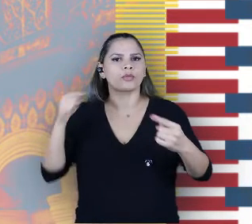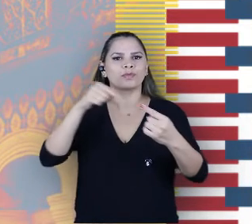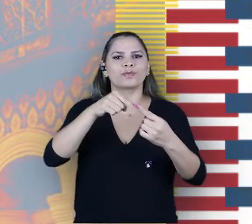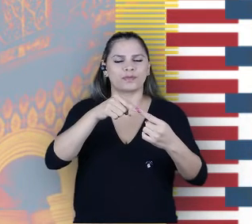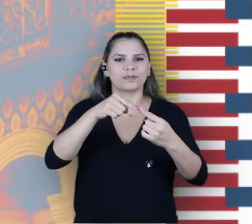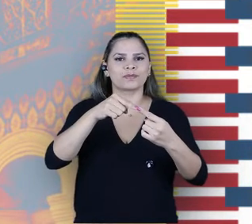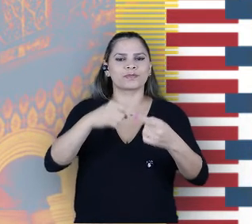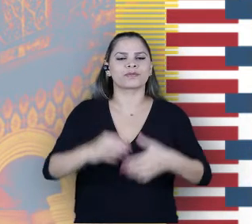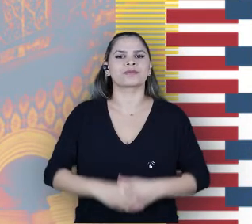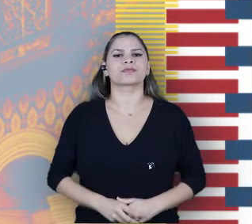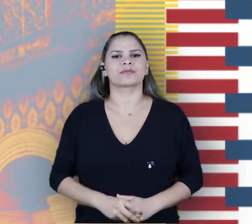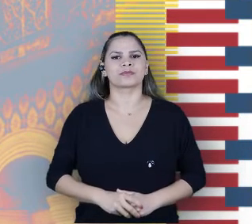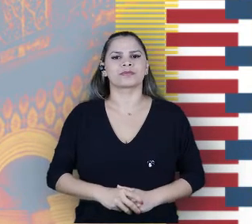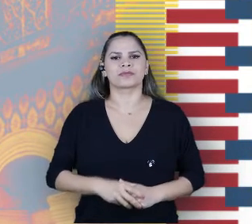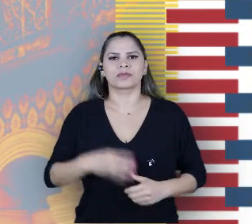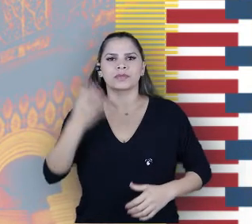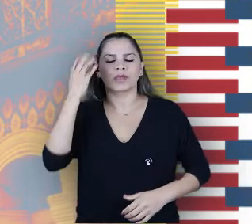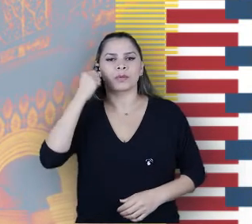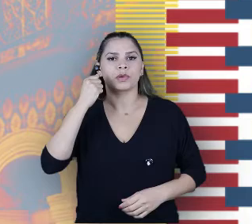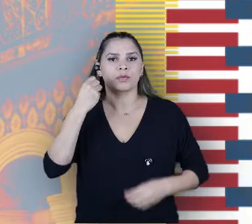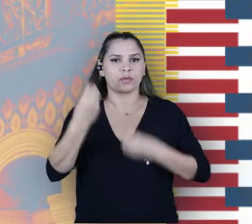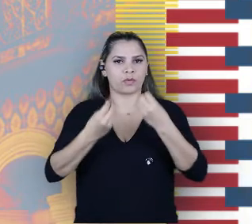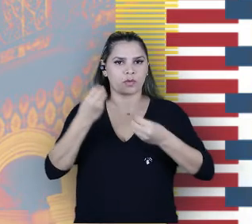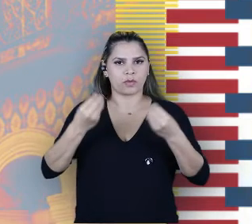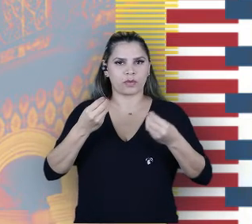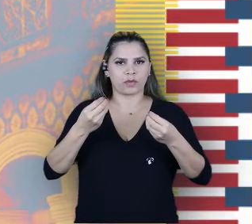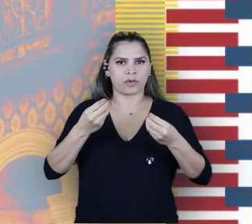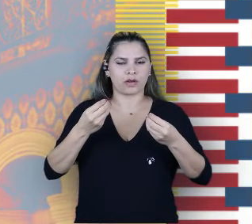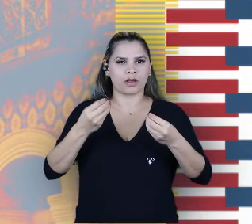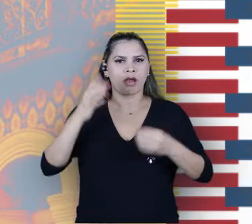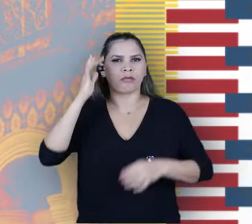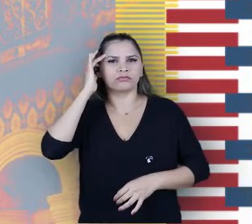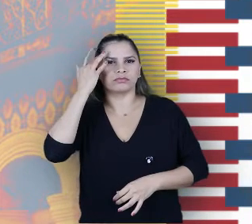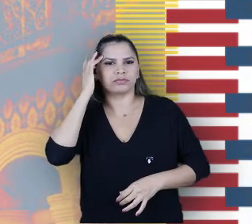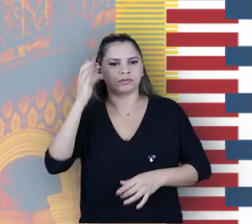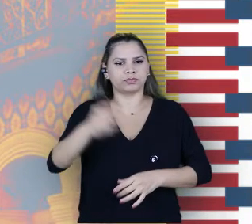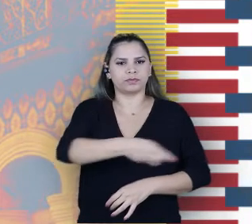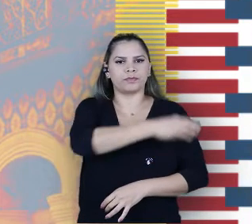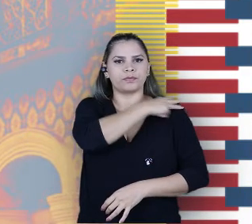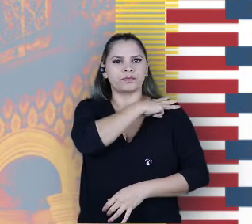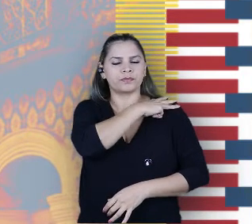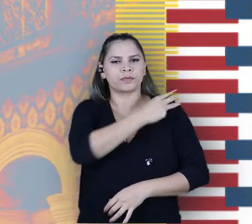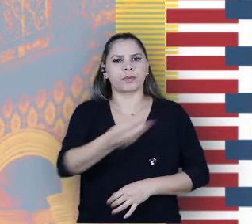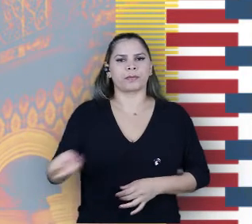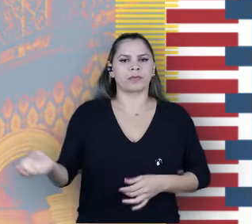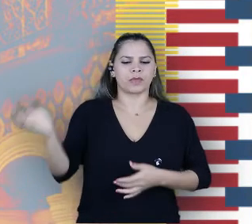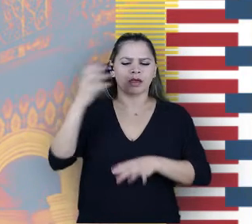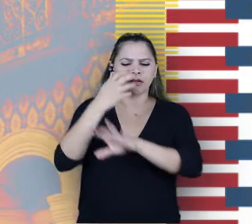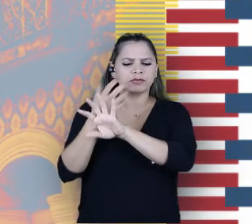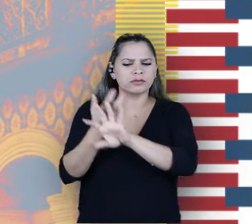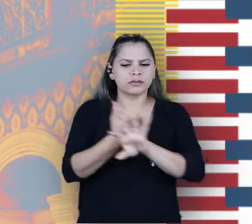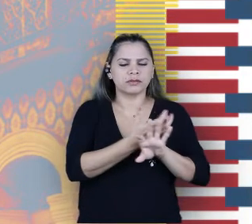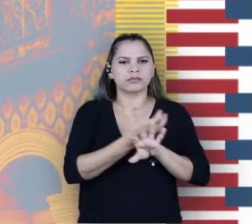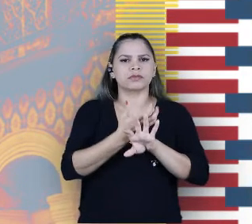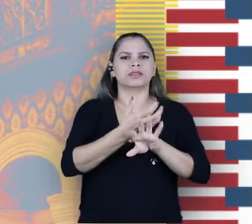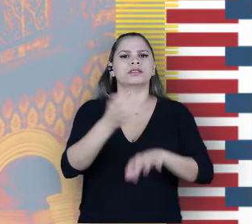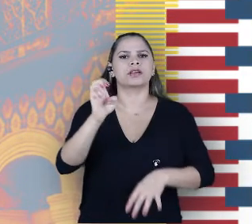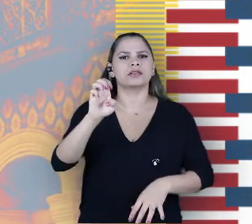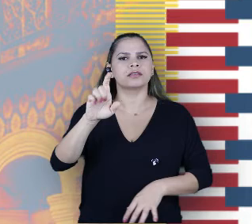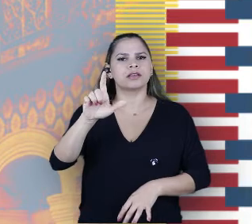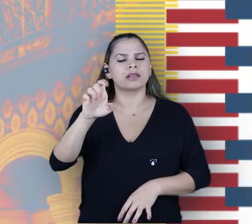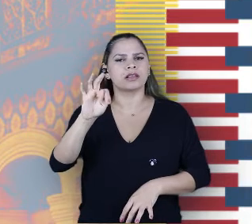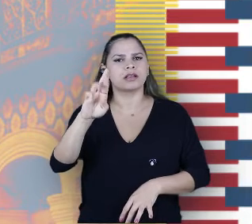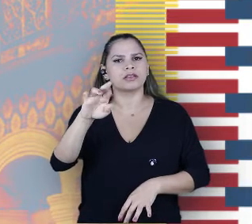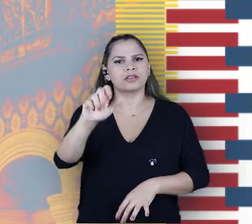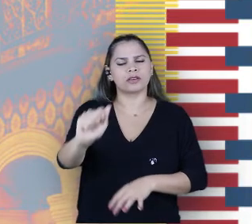o planejamento de ações, a auto-organização e a negociação em relação a metas. Nós bem sabemos, né, que com esse novo